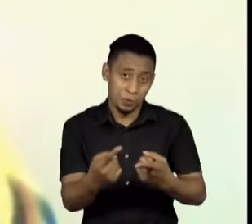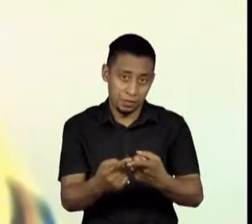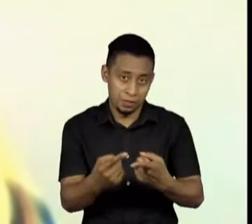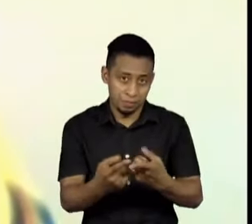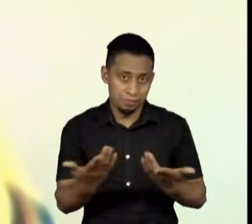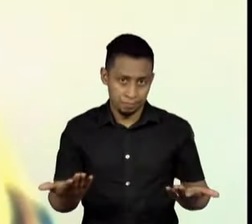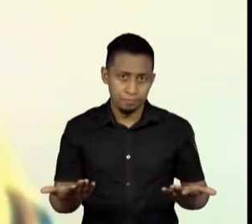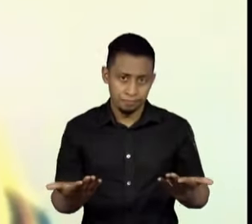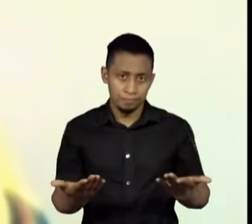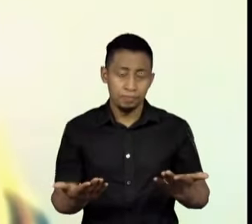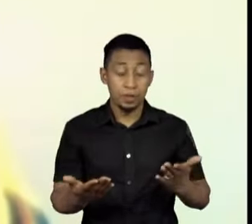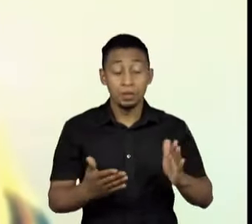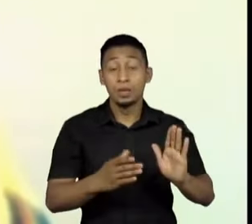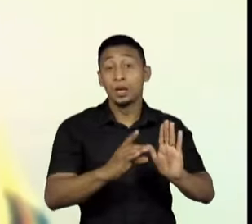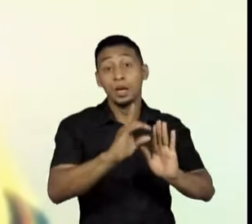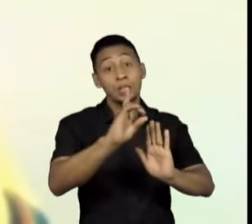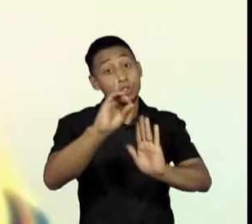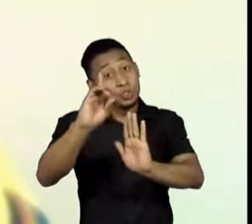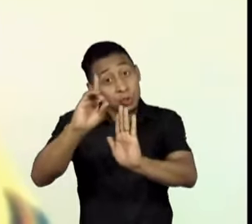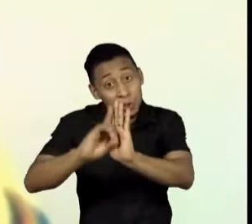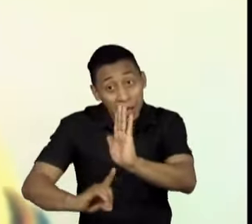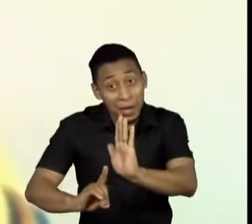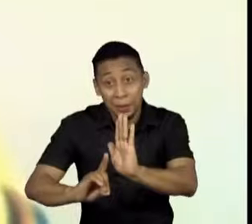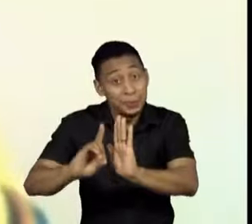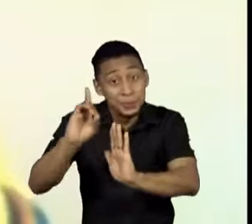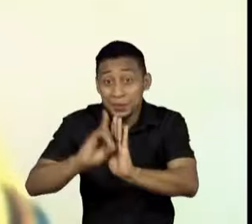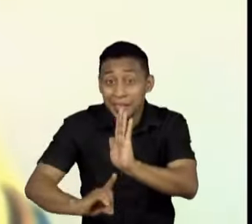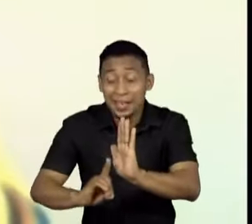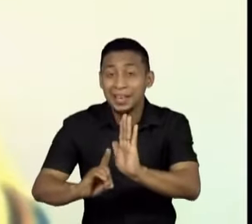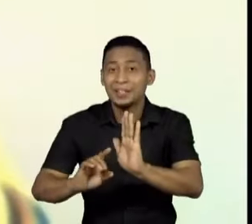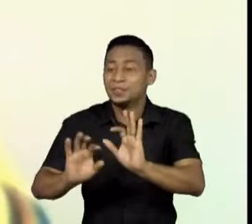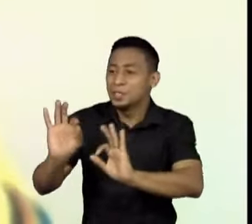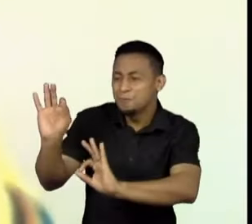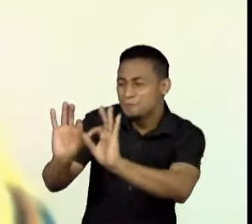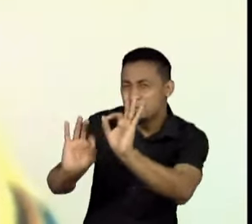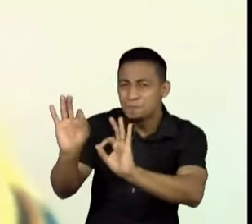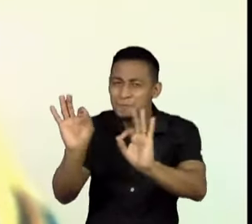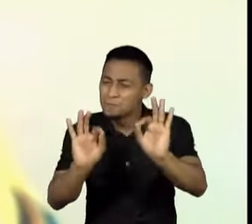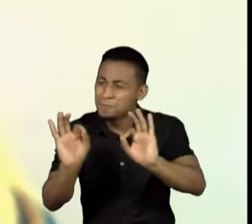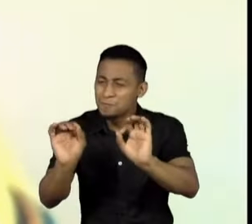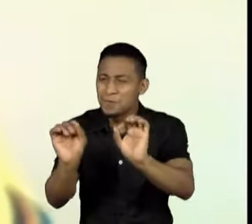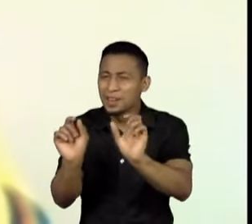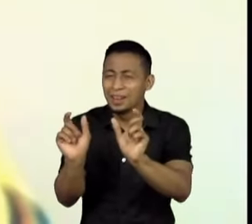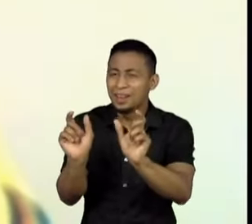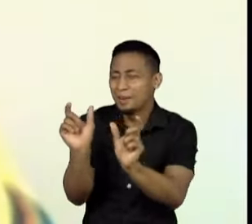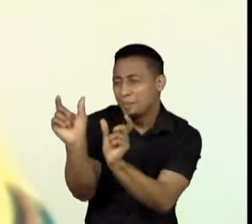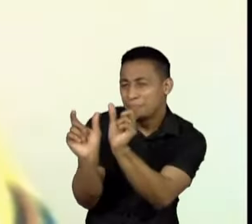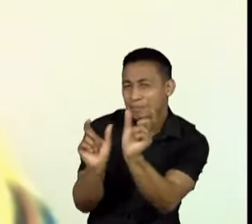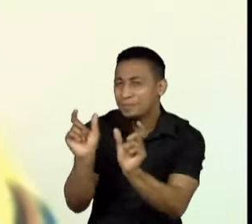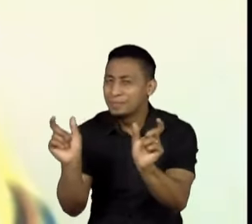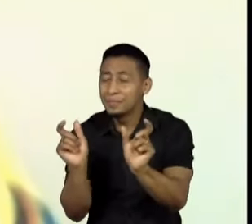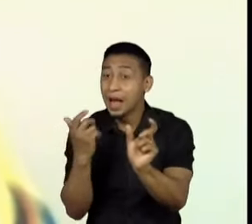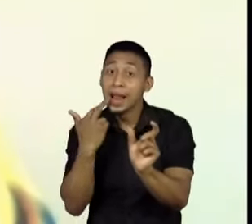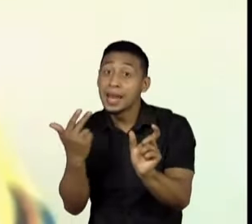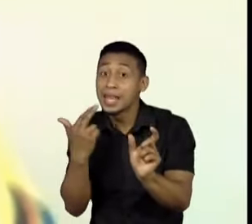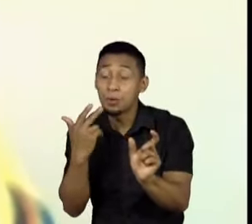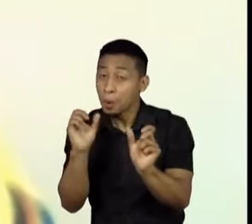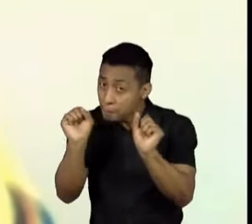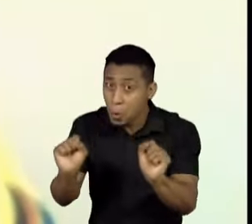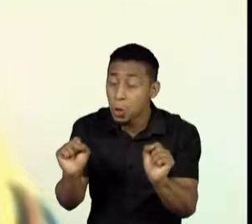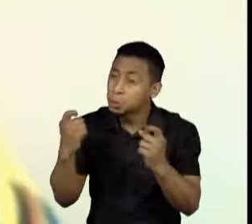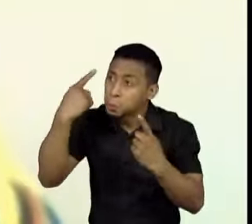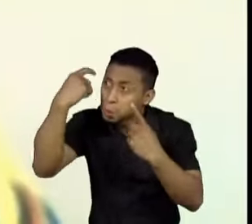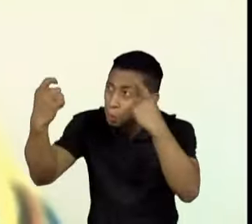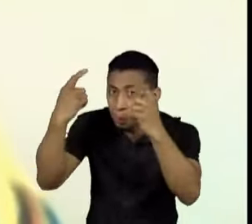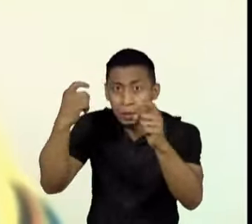Tem direito a brincar com a língua, ou a modificar a língua, ou criar